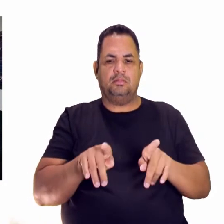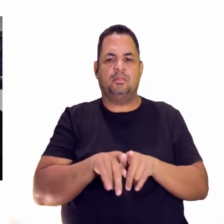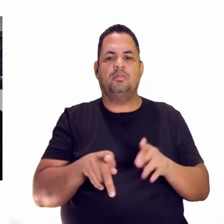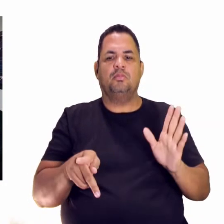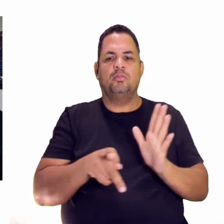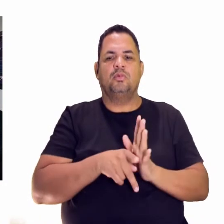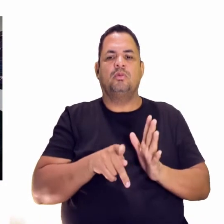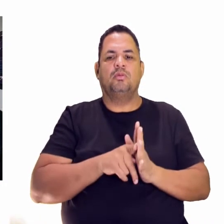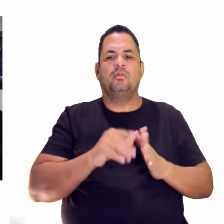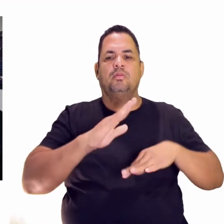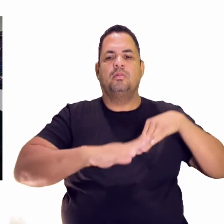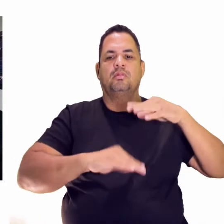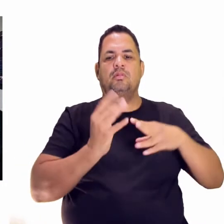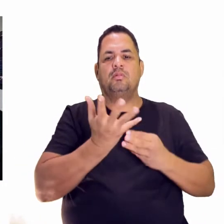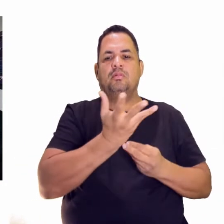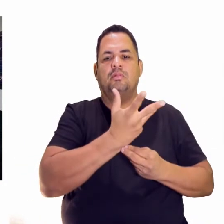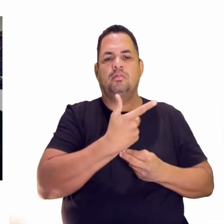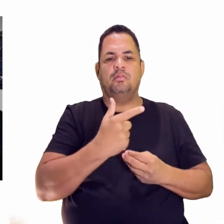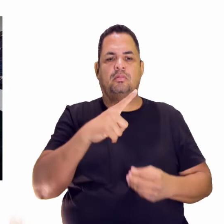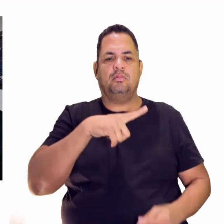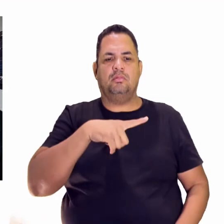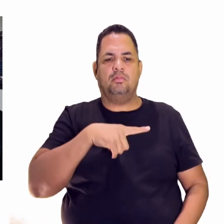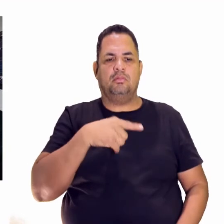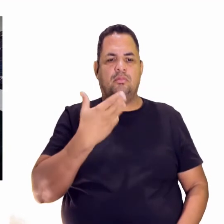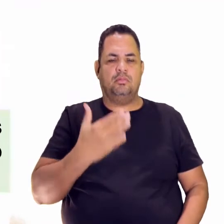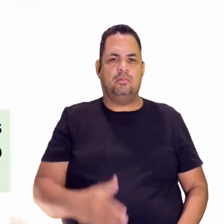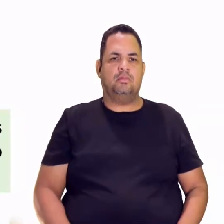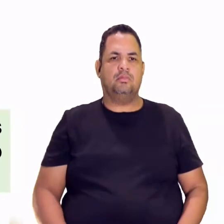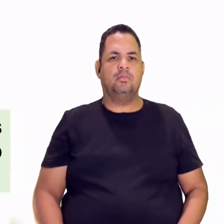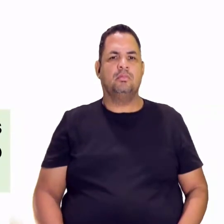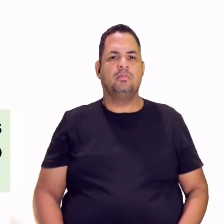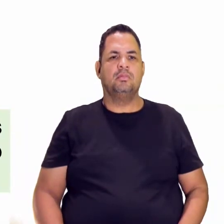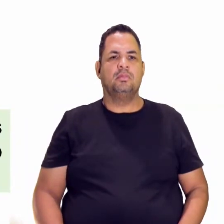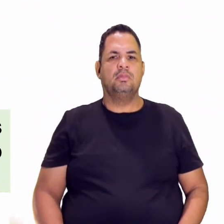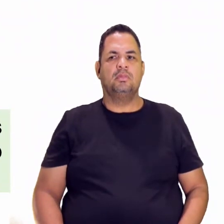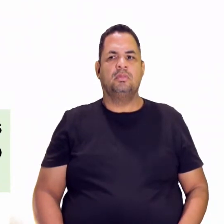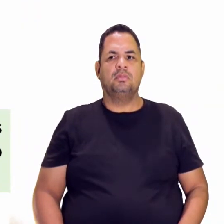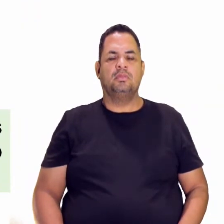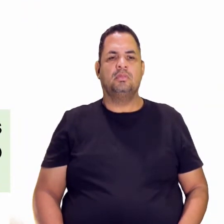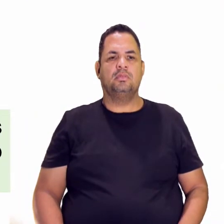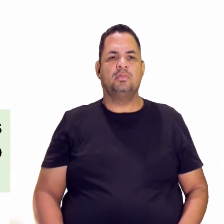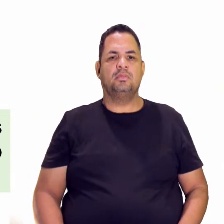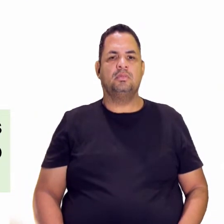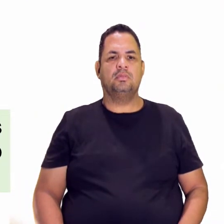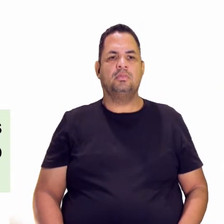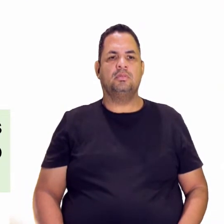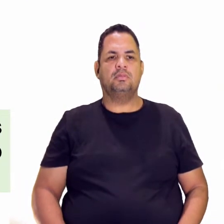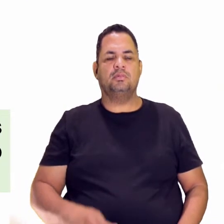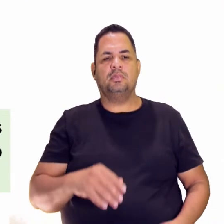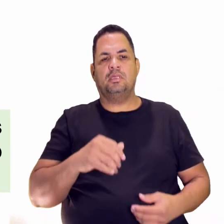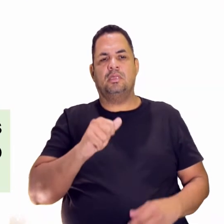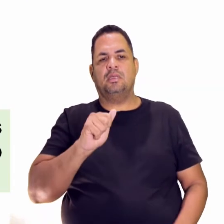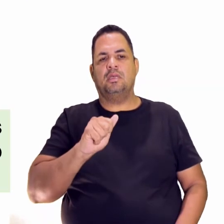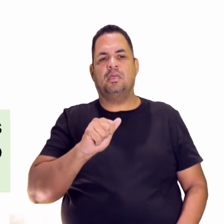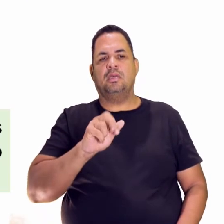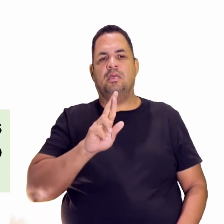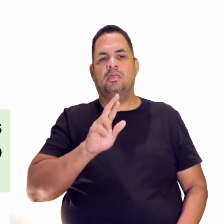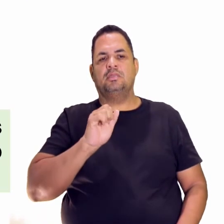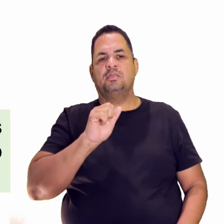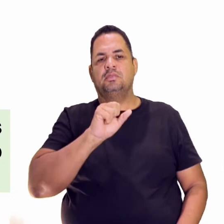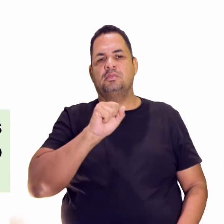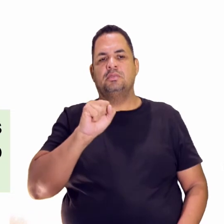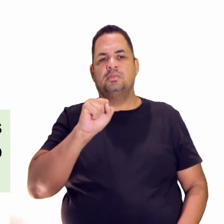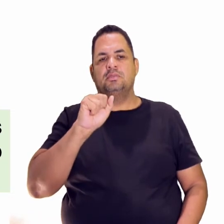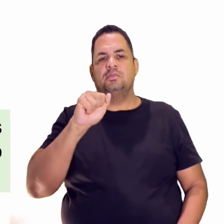artista, para que a gente tenha conhecimento, né? A Adissona Pataxó, também, né,